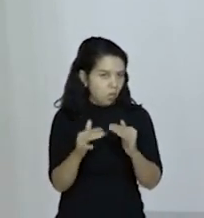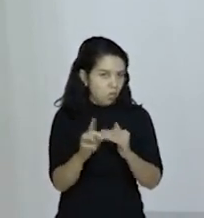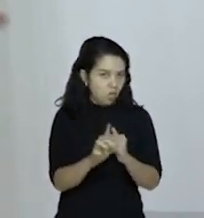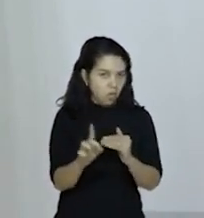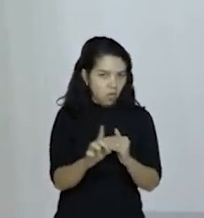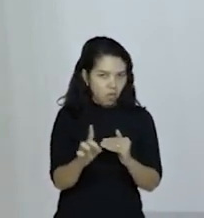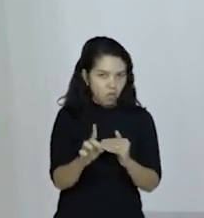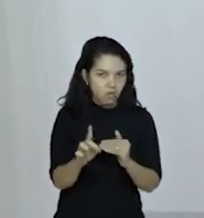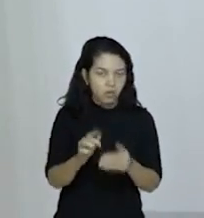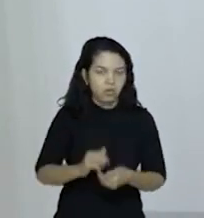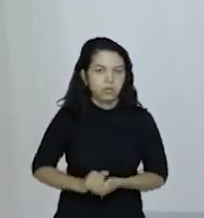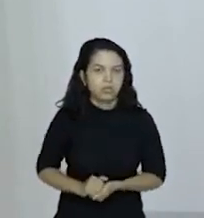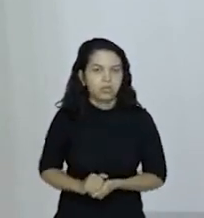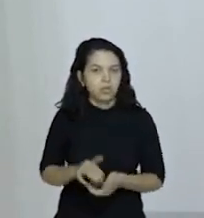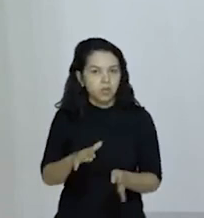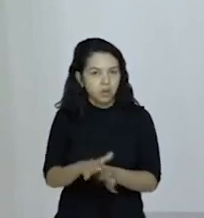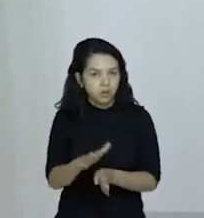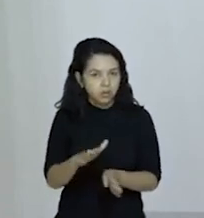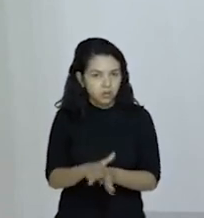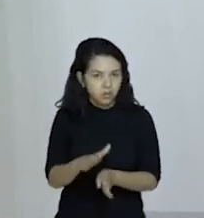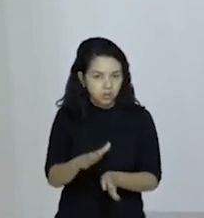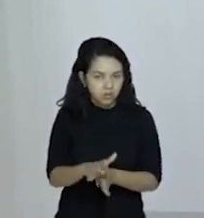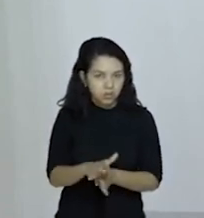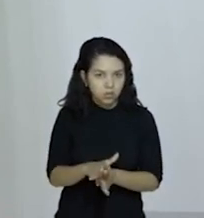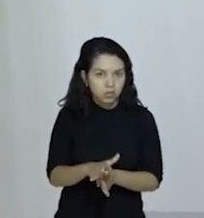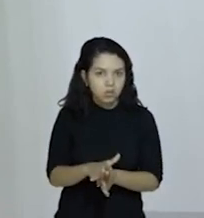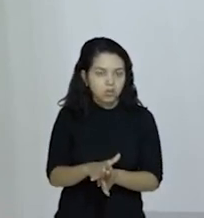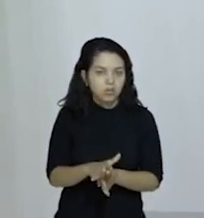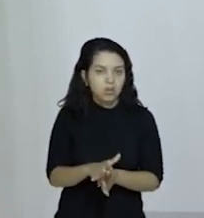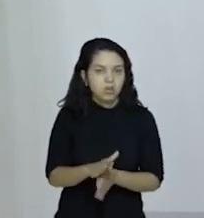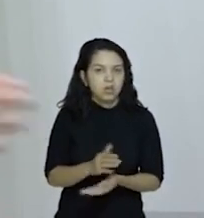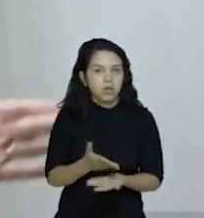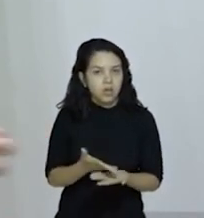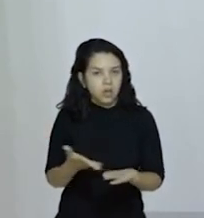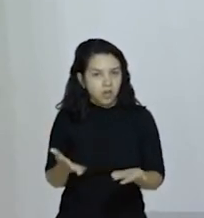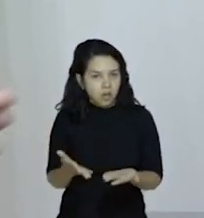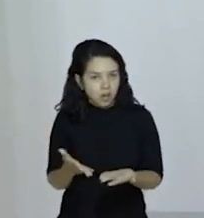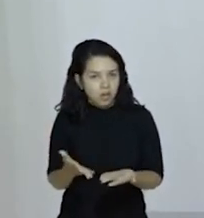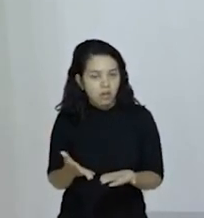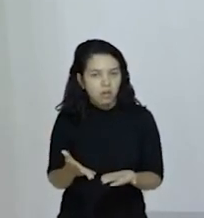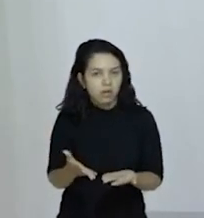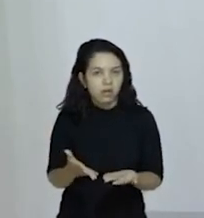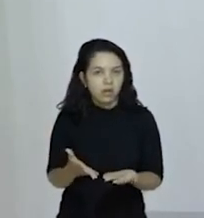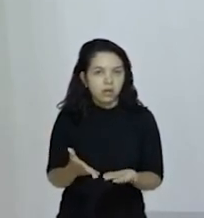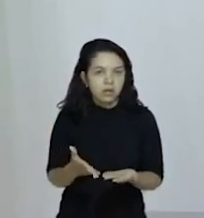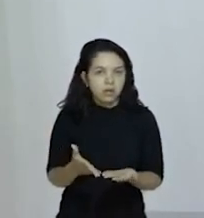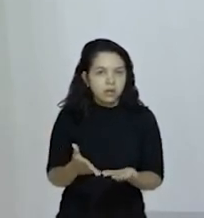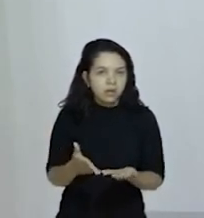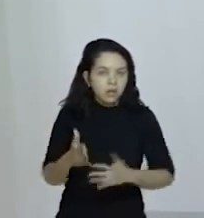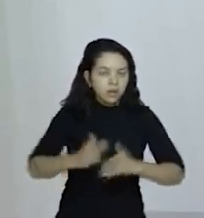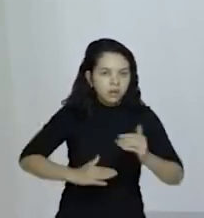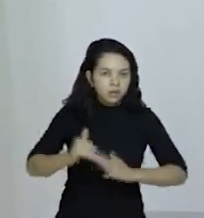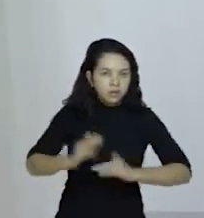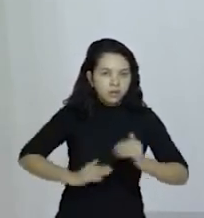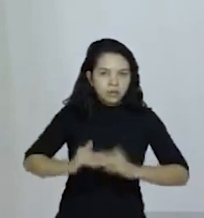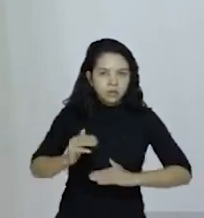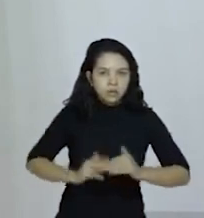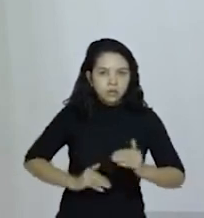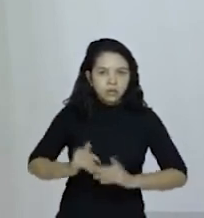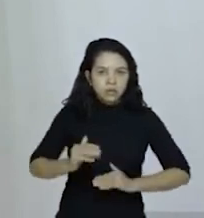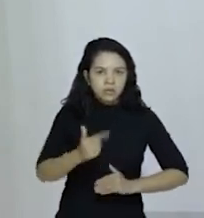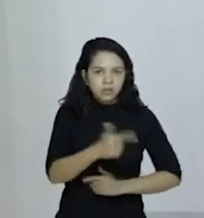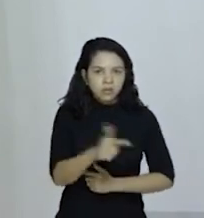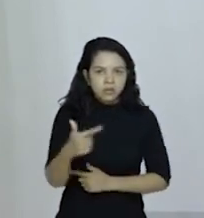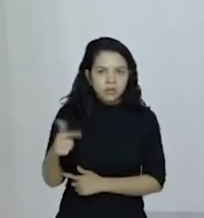mas orientações que, na prática, elas não têm efeito prático nenhum. Por que que não têm efeito